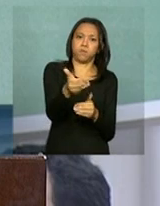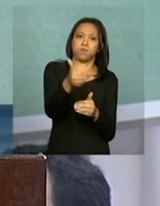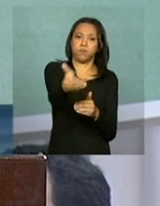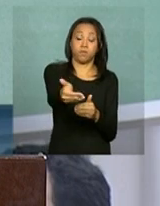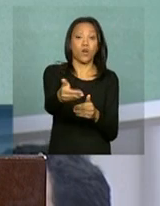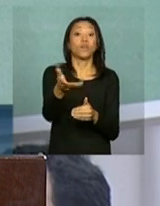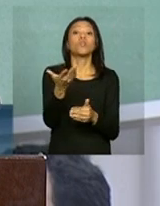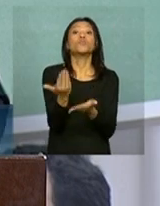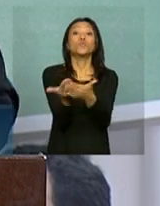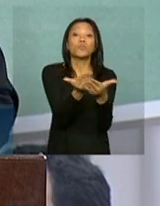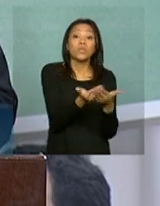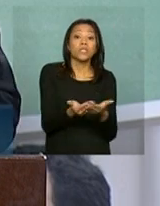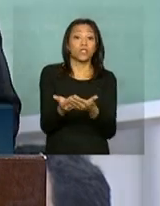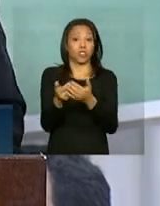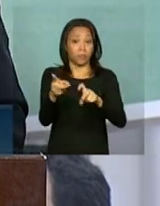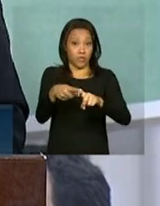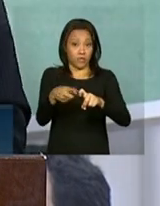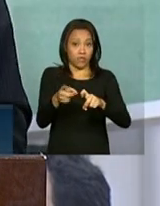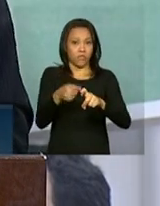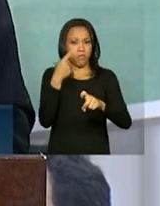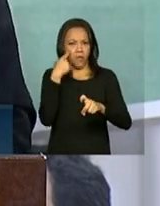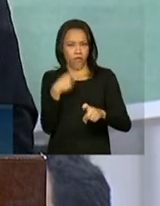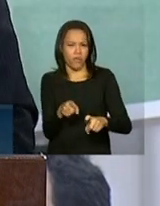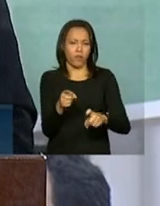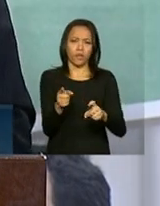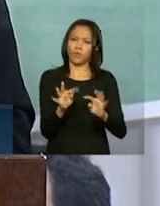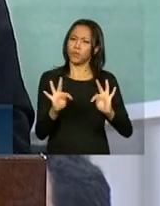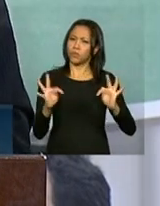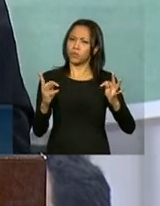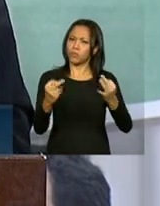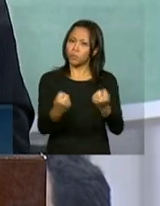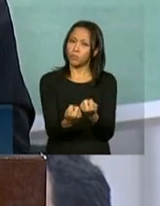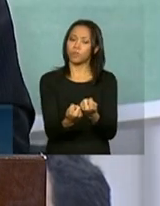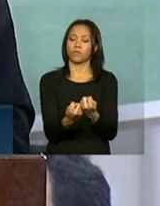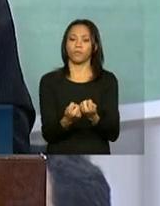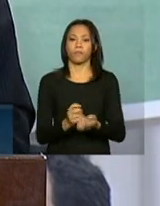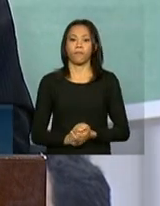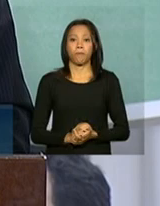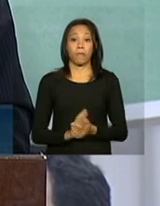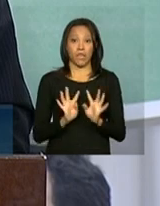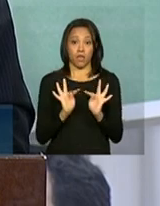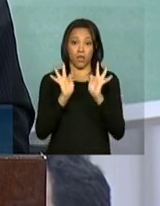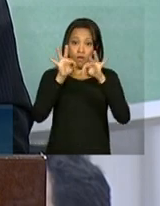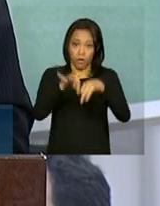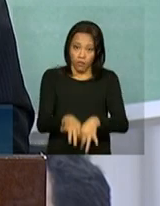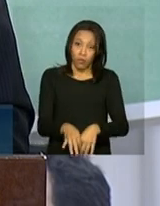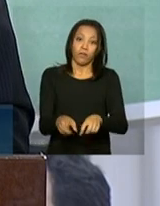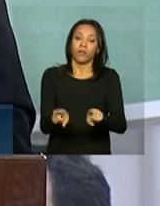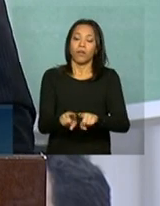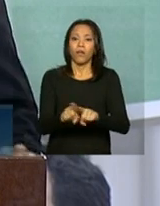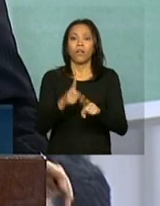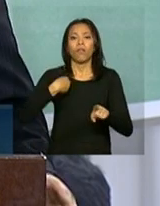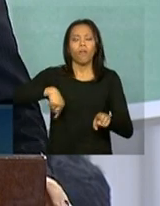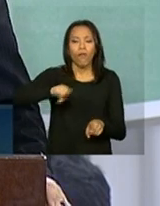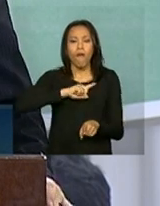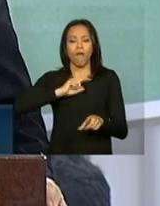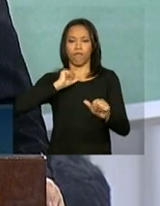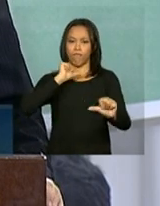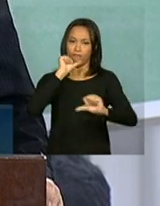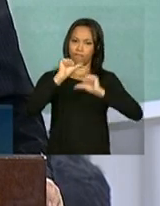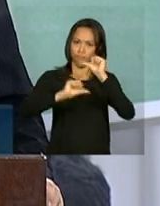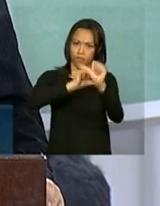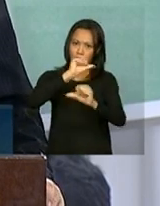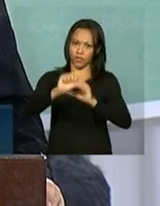mais motivação para a formação dentro de toda essa nova concepção. E, finalmente, nós mudamos